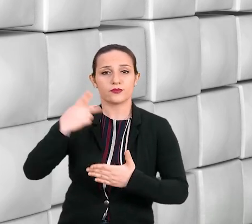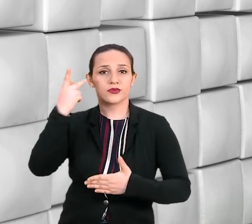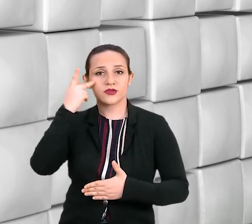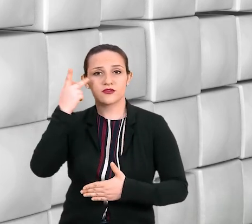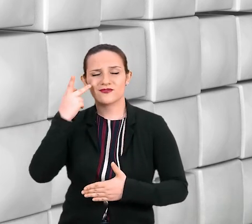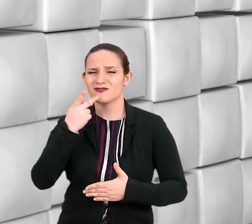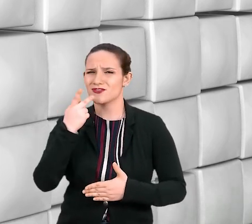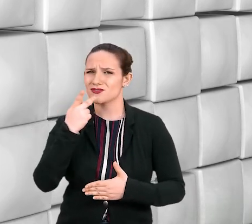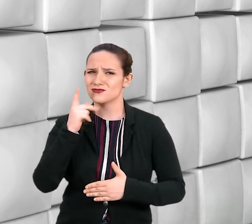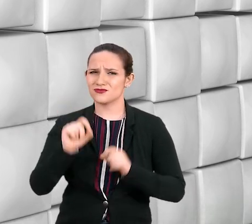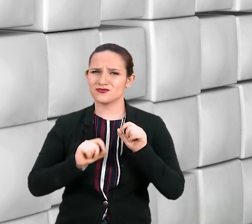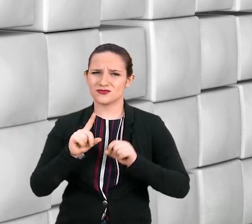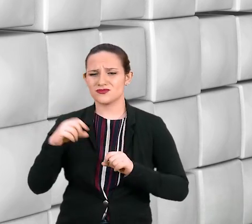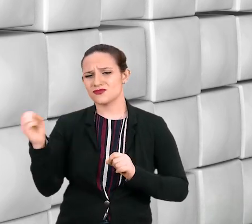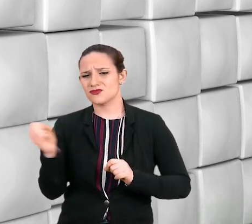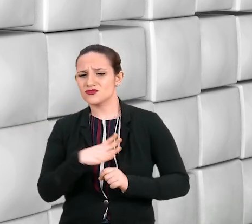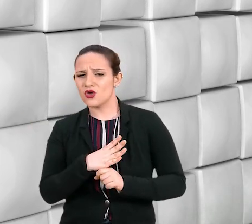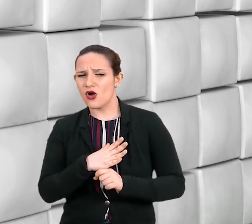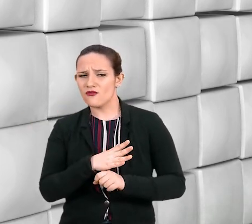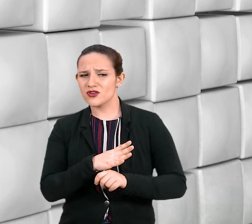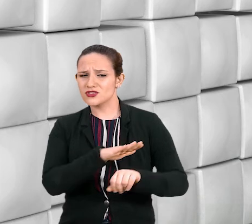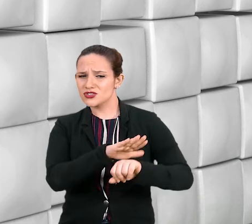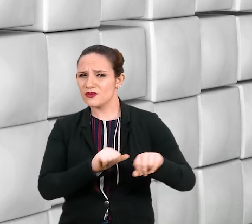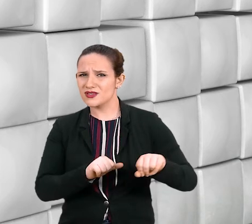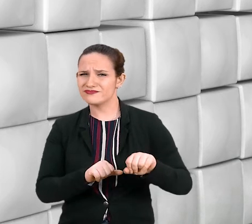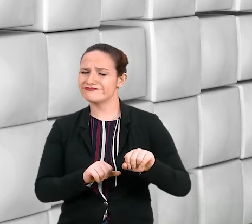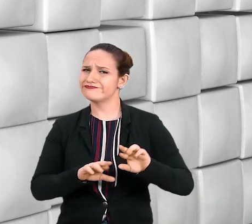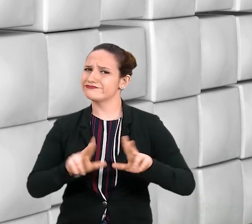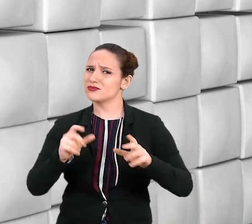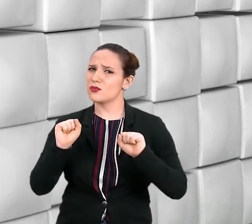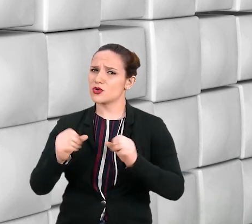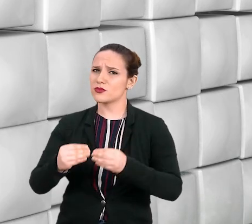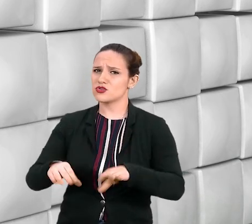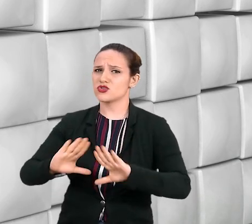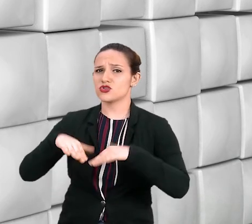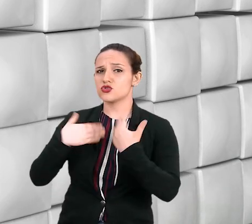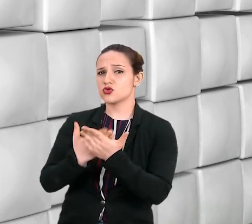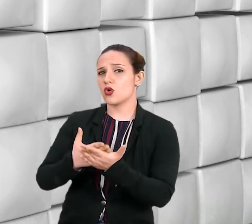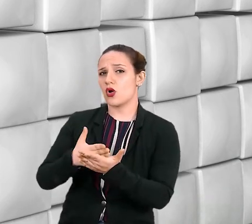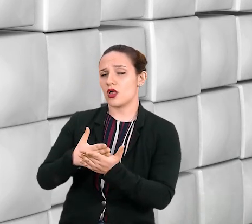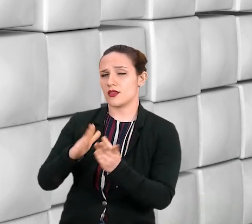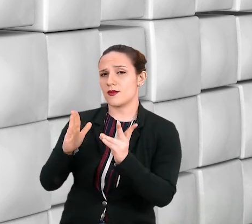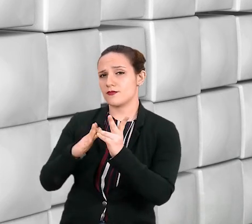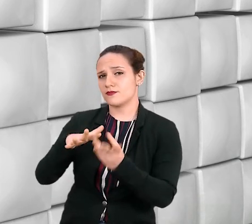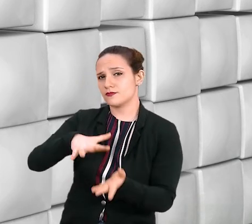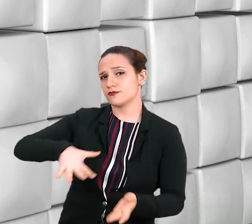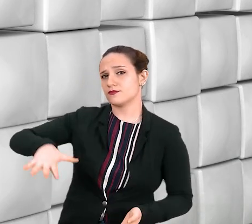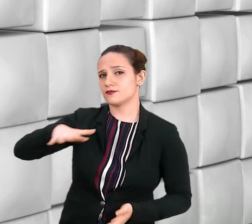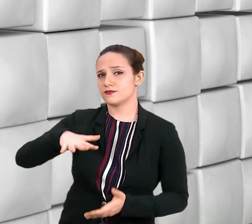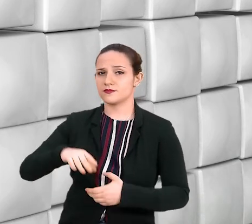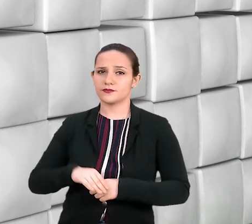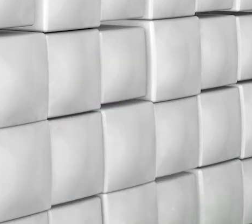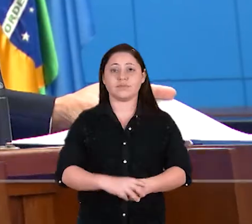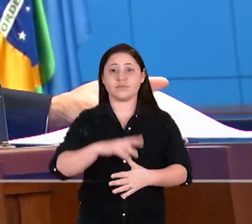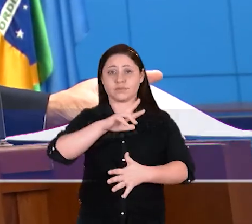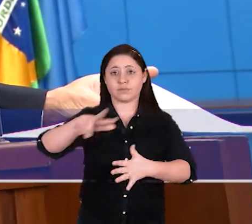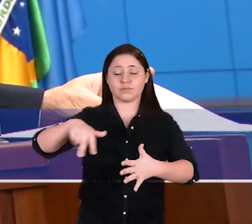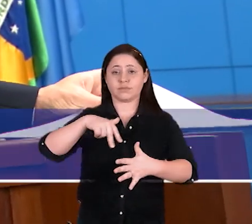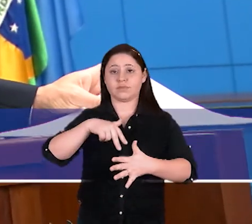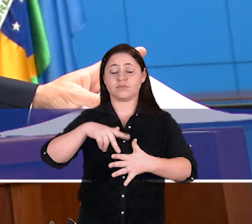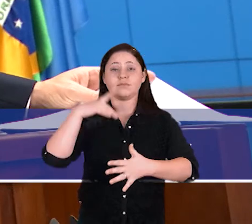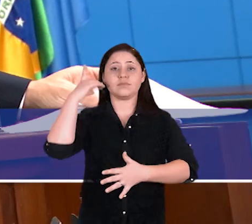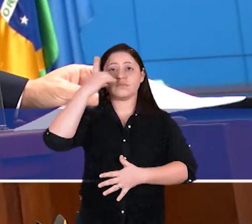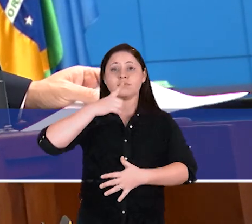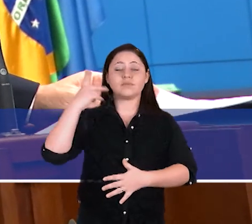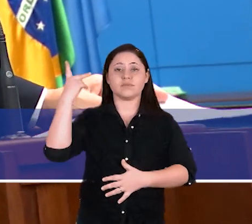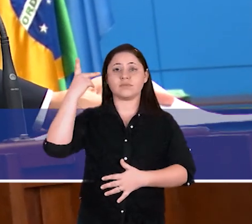Kemp comenta a nova forma de contratação e seus impactos no ensino das escolas indígenas.